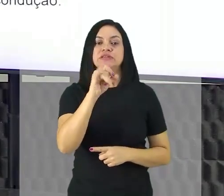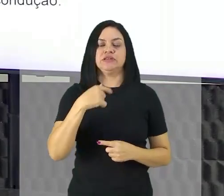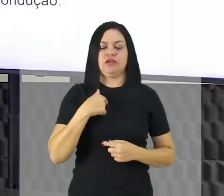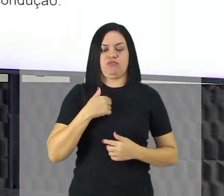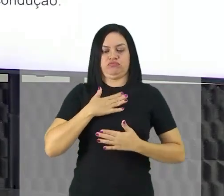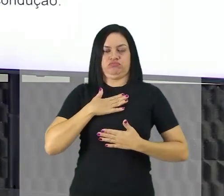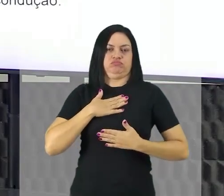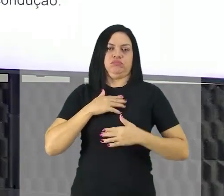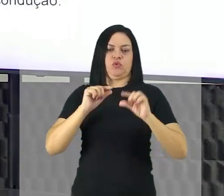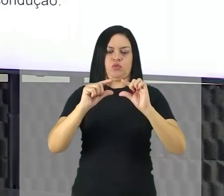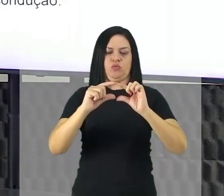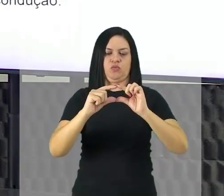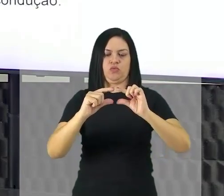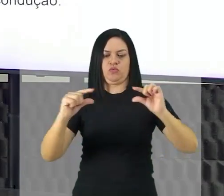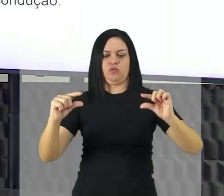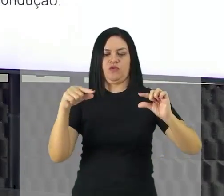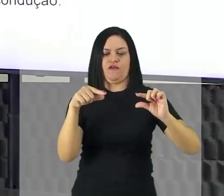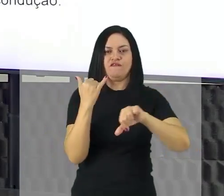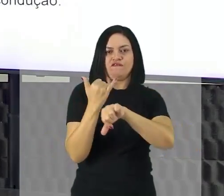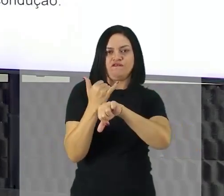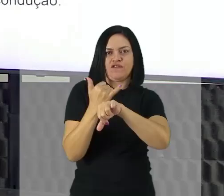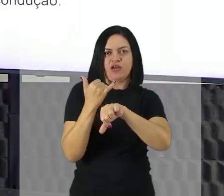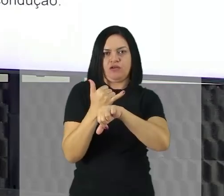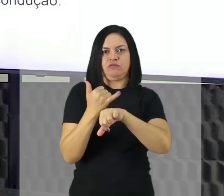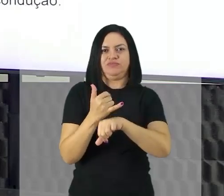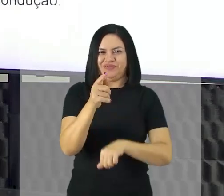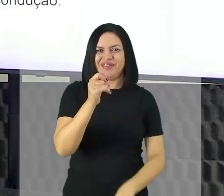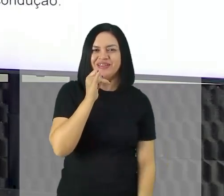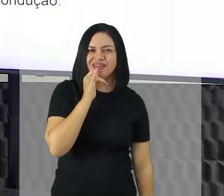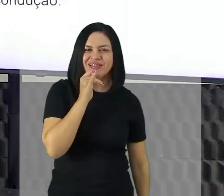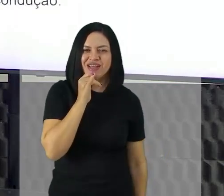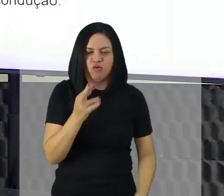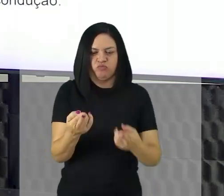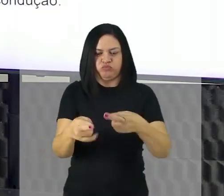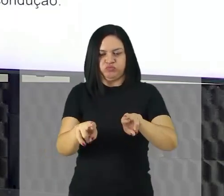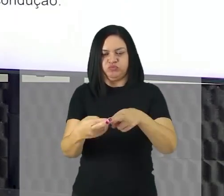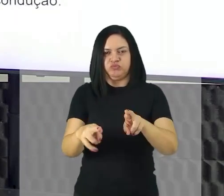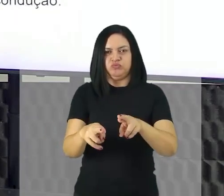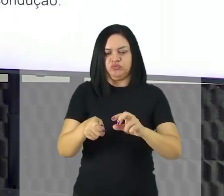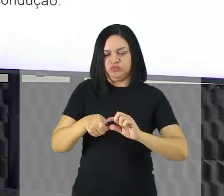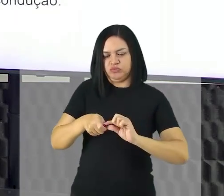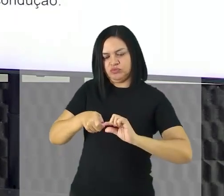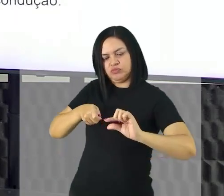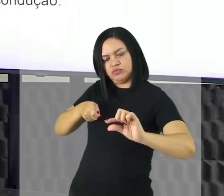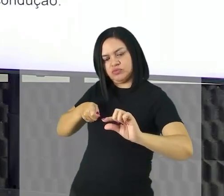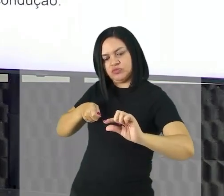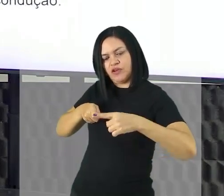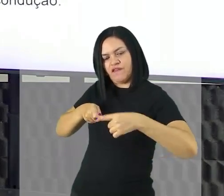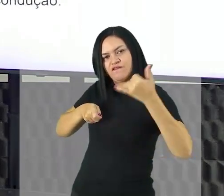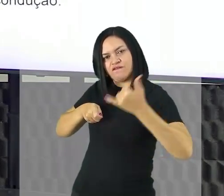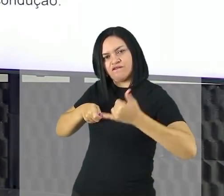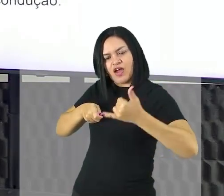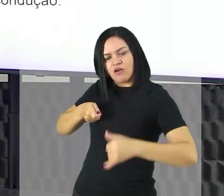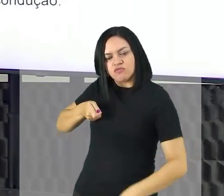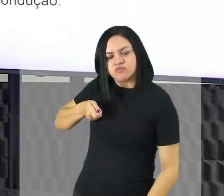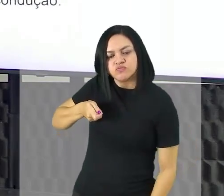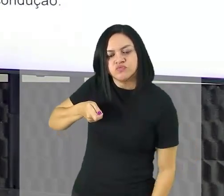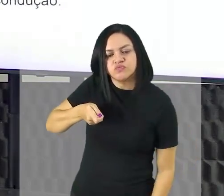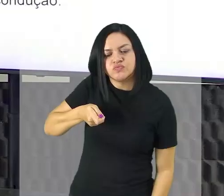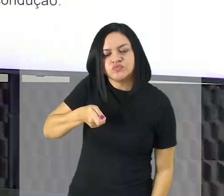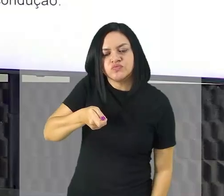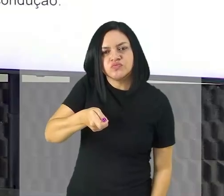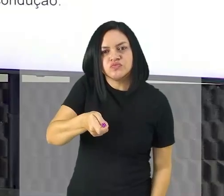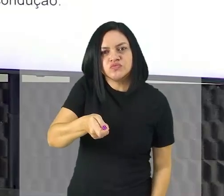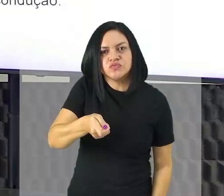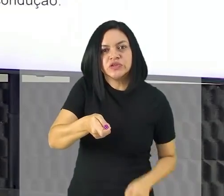se eu botar um espeto de ferro numa churrasqueira, deixa ele ficar bem aquecido, se tu encostar